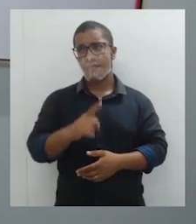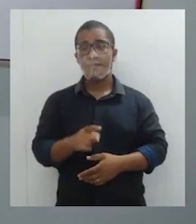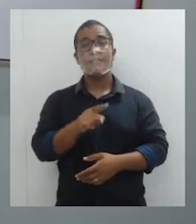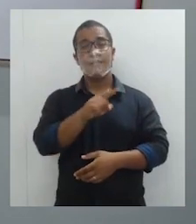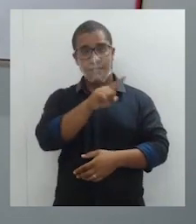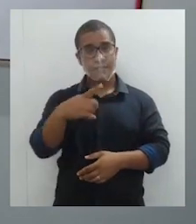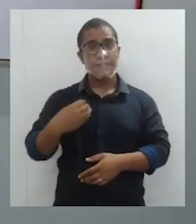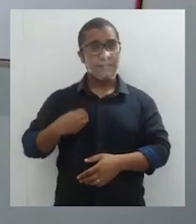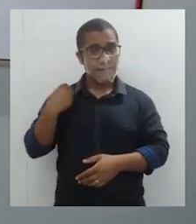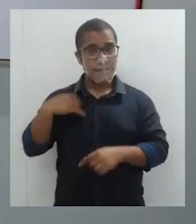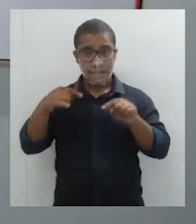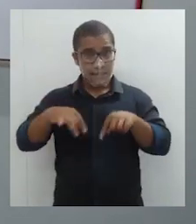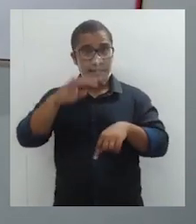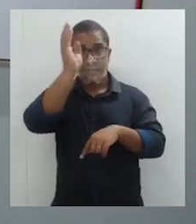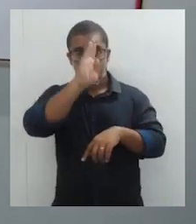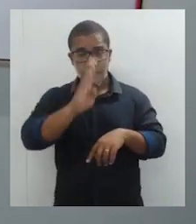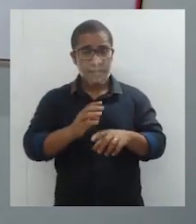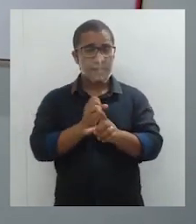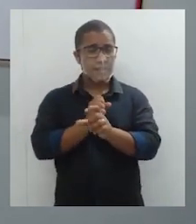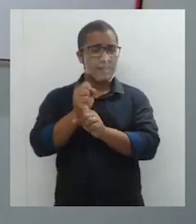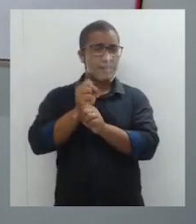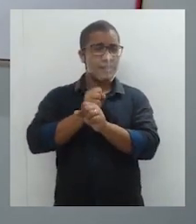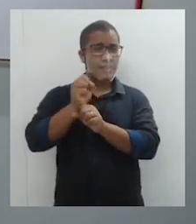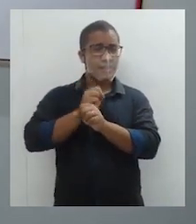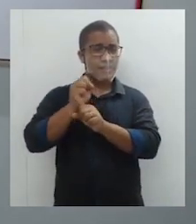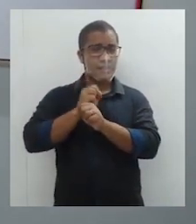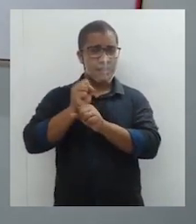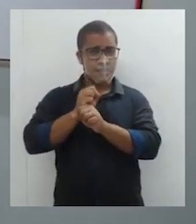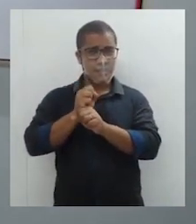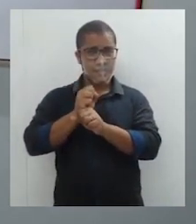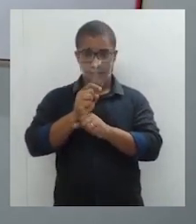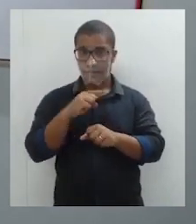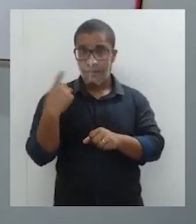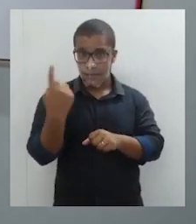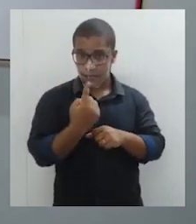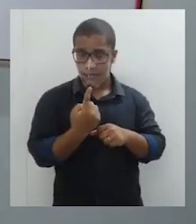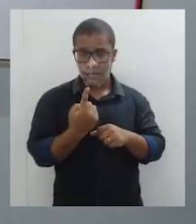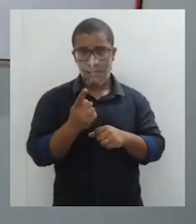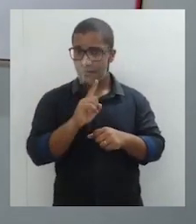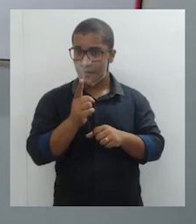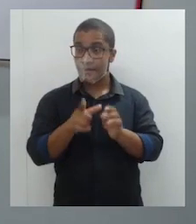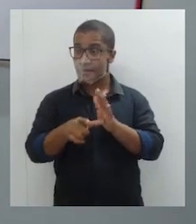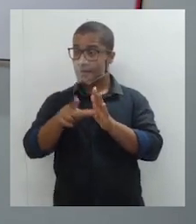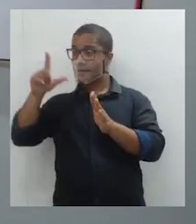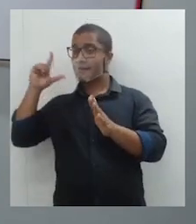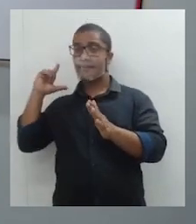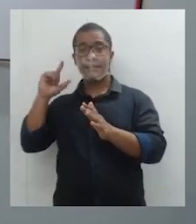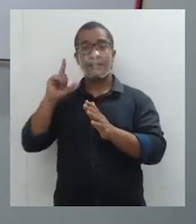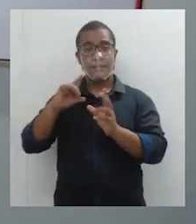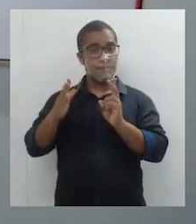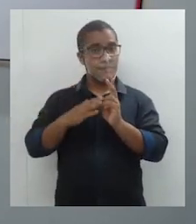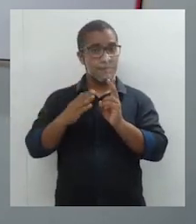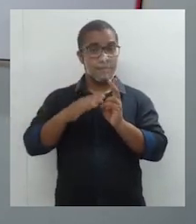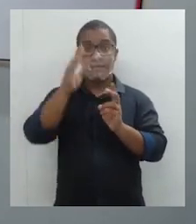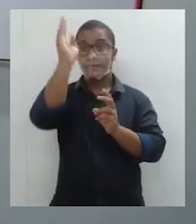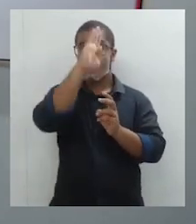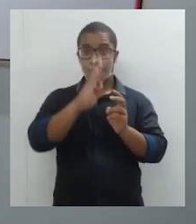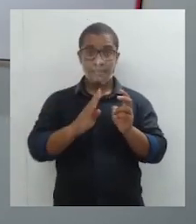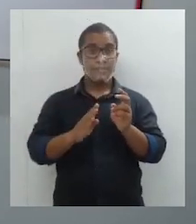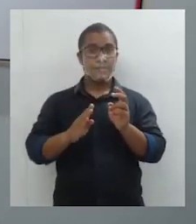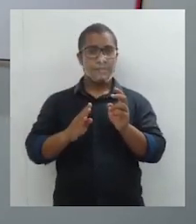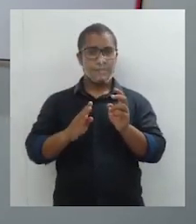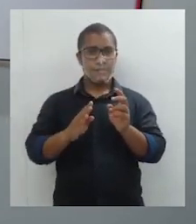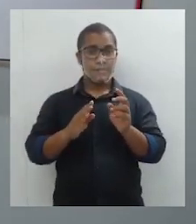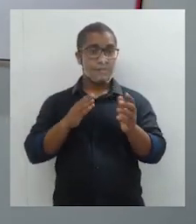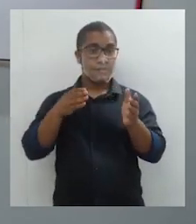que eles estão aqui no Brasil há muito mais tempo do que nós é importante só mais antigos e que o próprio Brasil